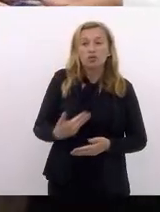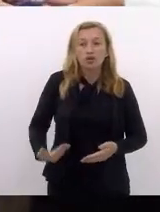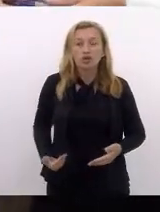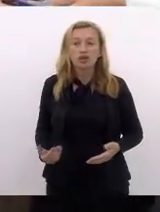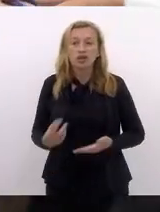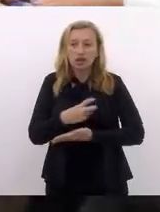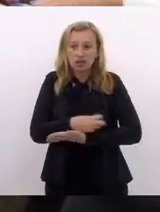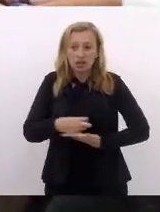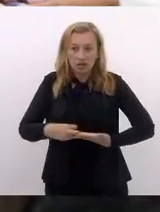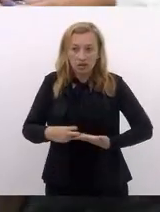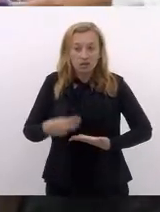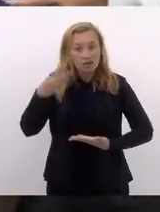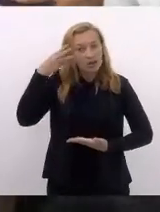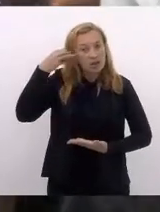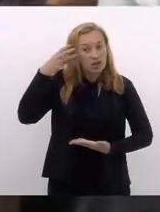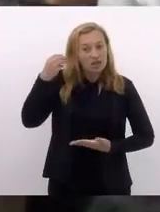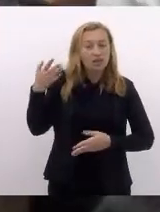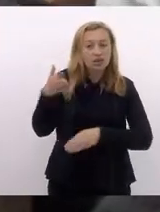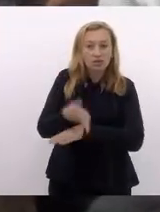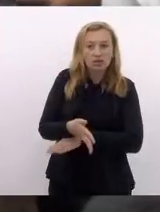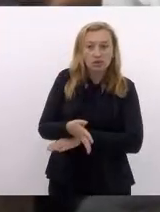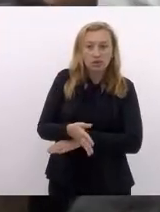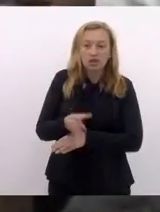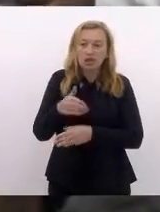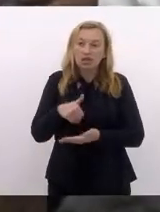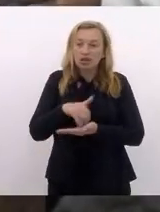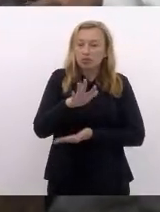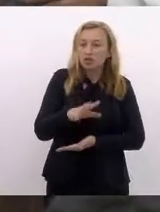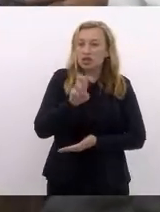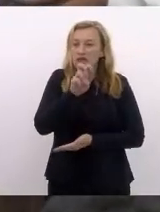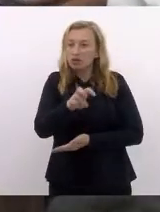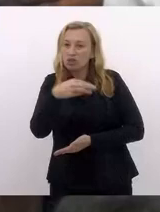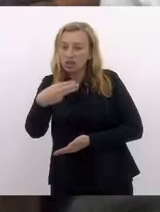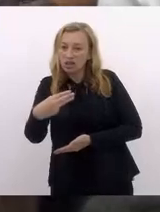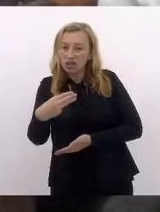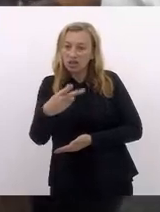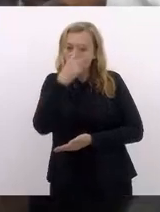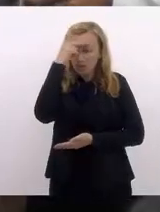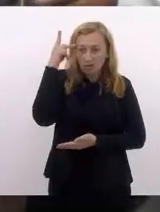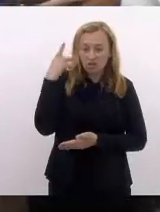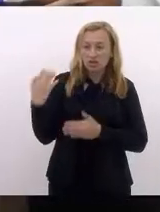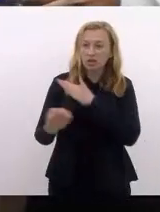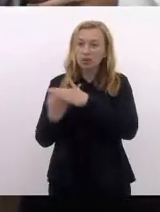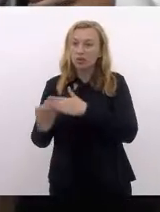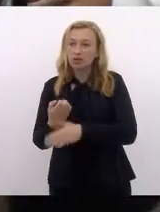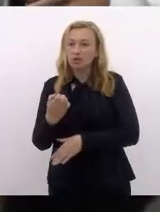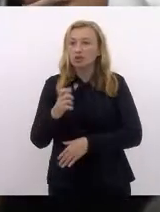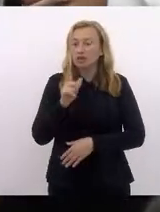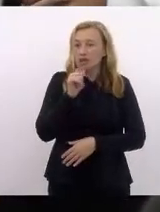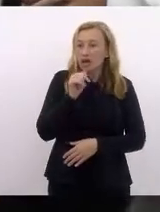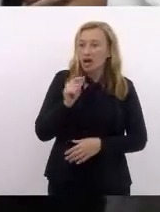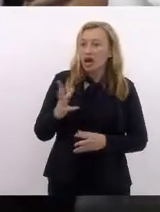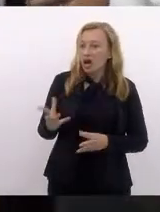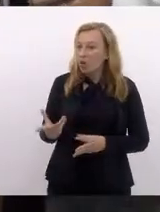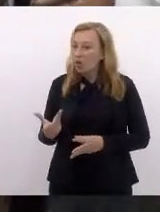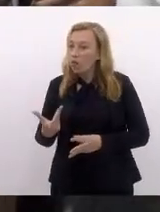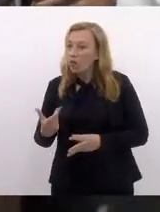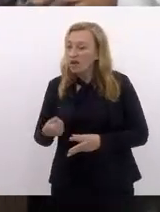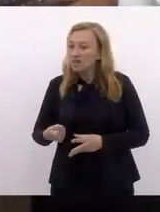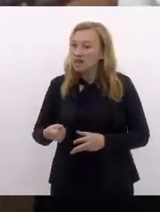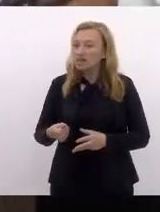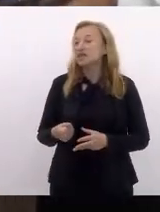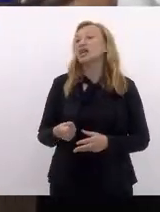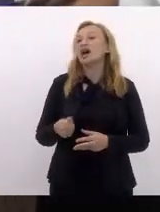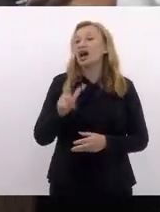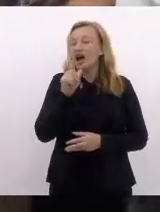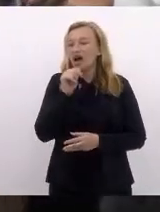ipitima do vídeo seu entrou e demitiu 53 Cedae anos foi quando a qualidade da água que sai Caiu